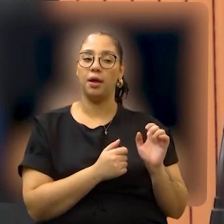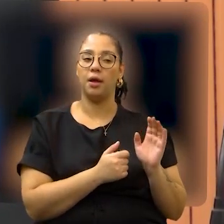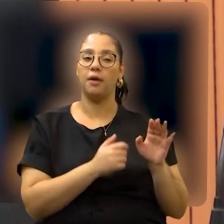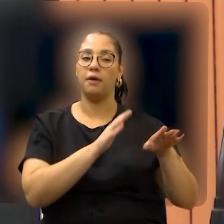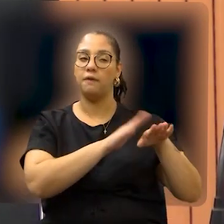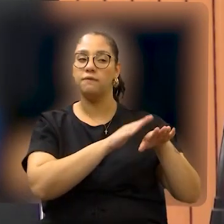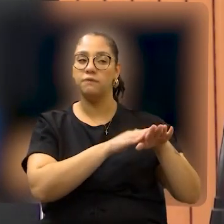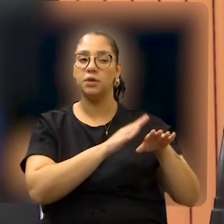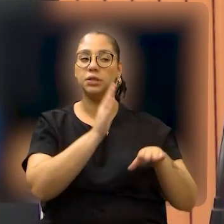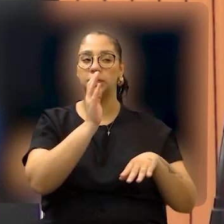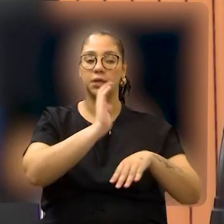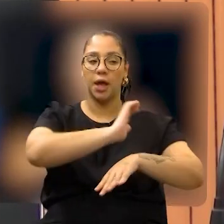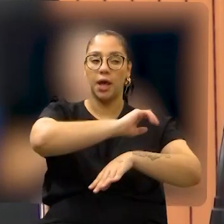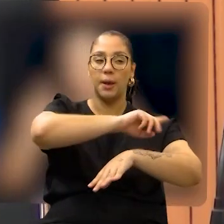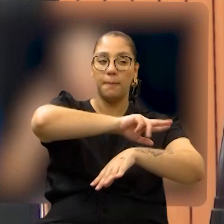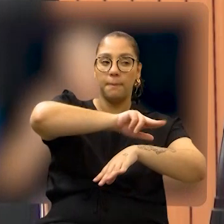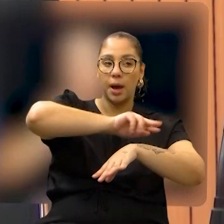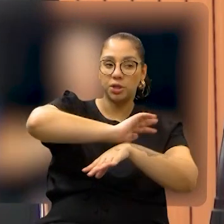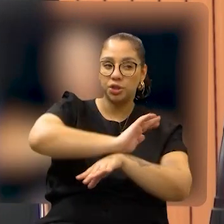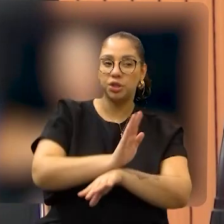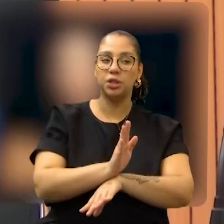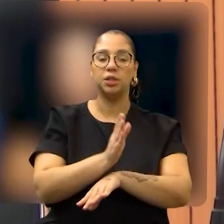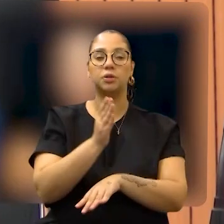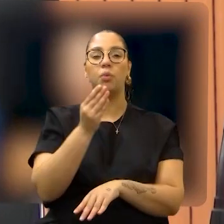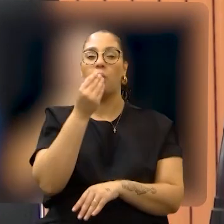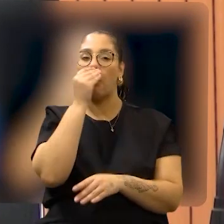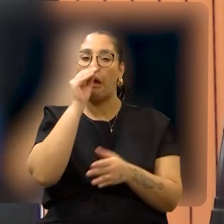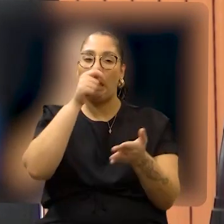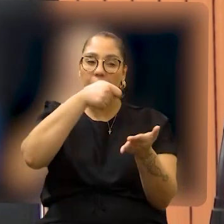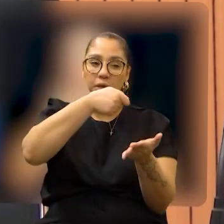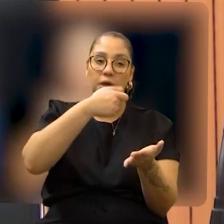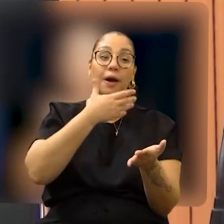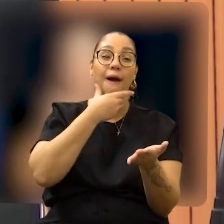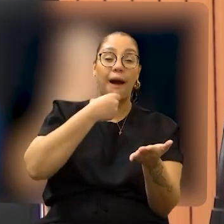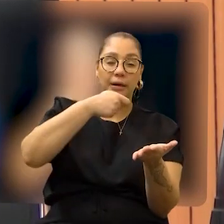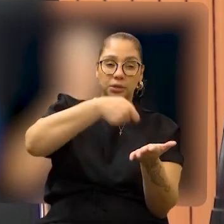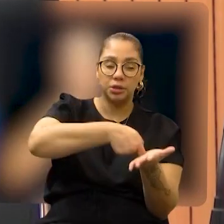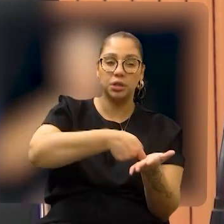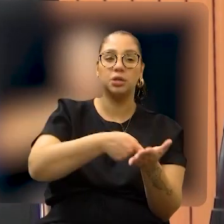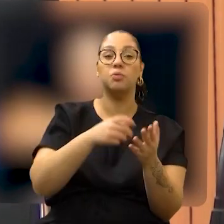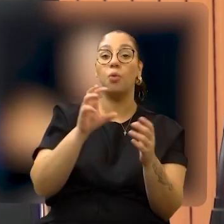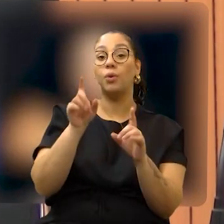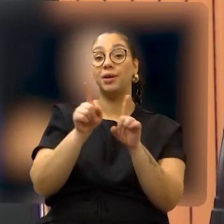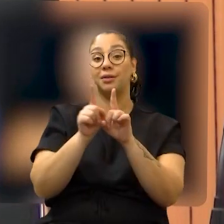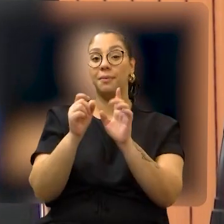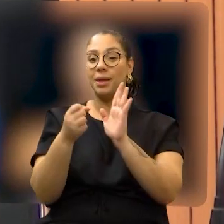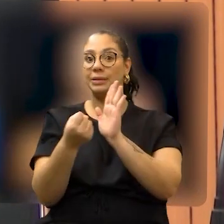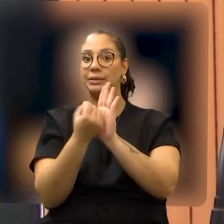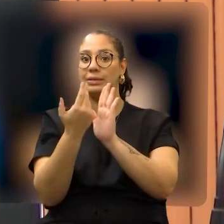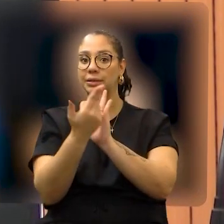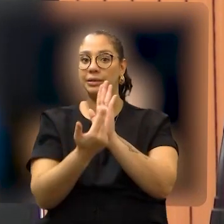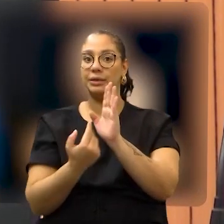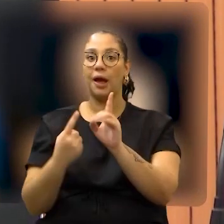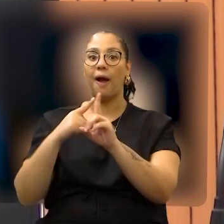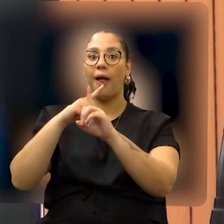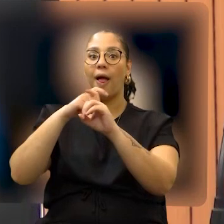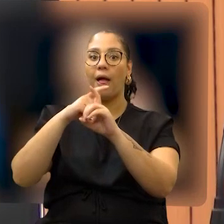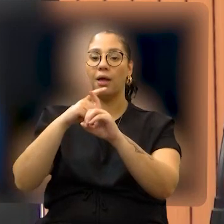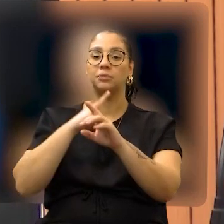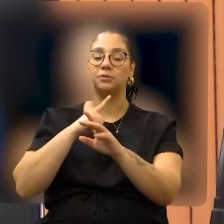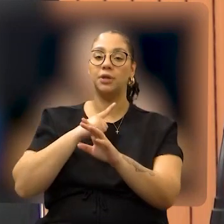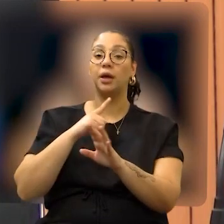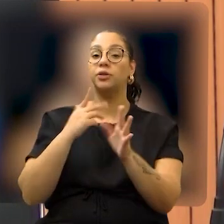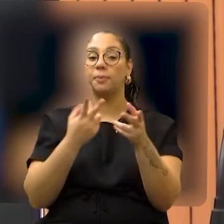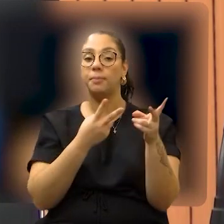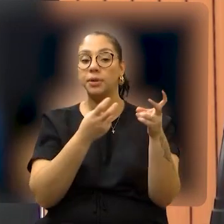de racismo, de machismo, com a simbologia fascista que acaba aparecendo nas escolas. Todo mundo que